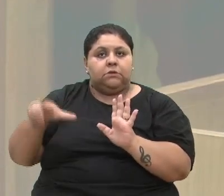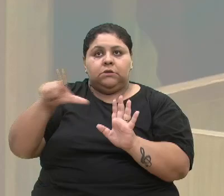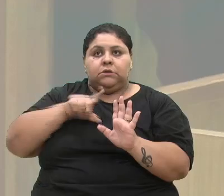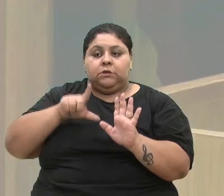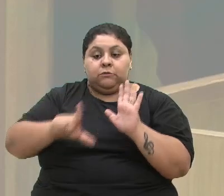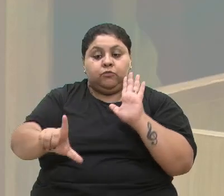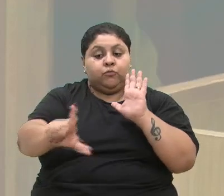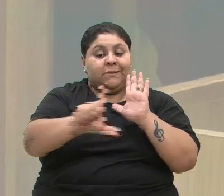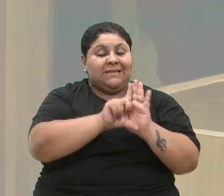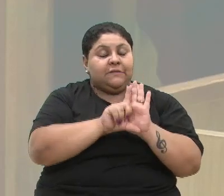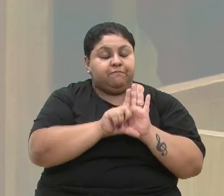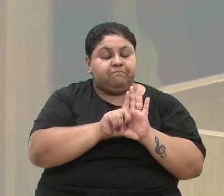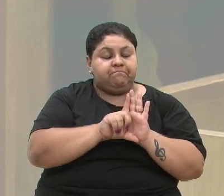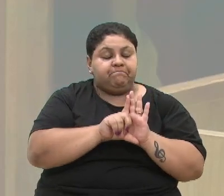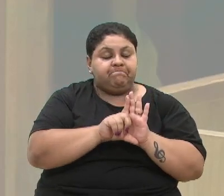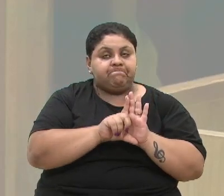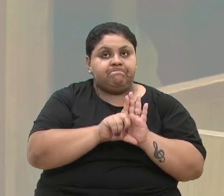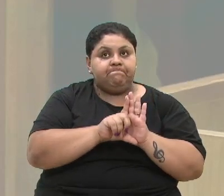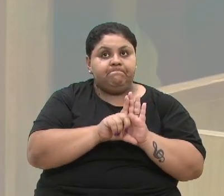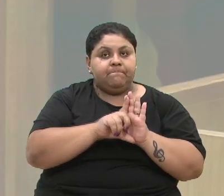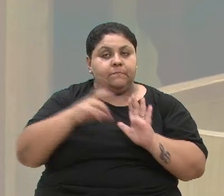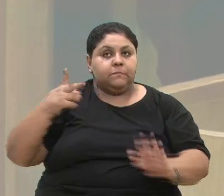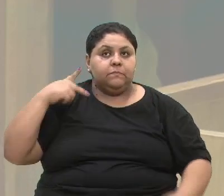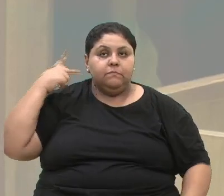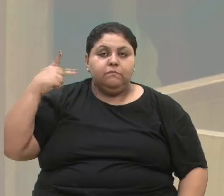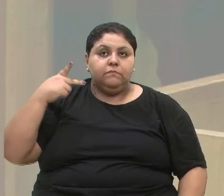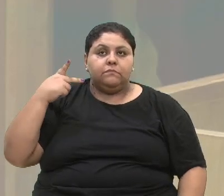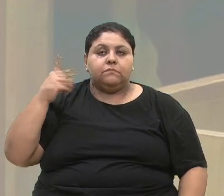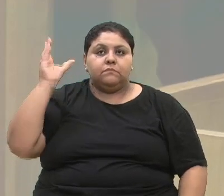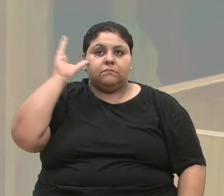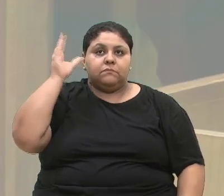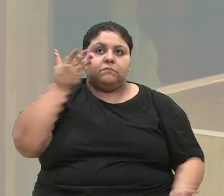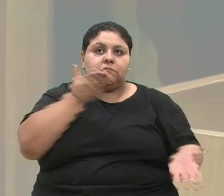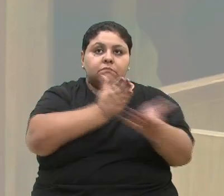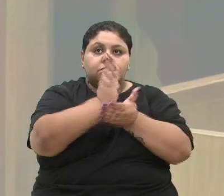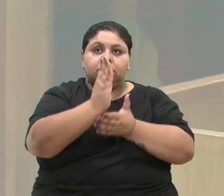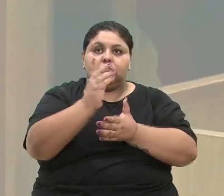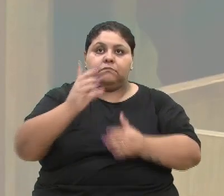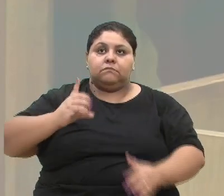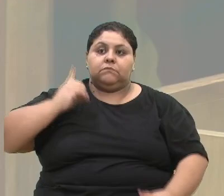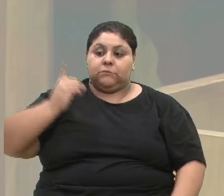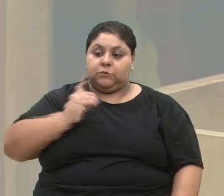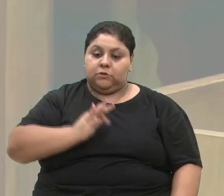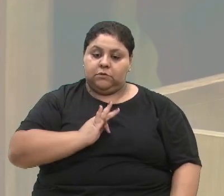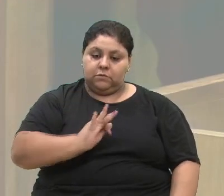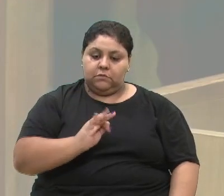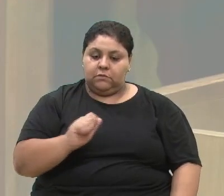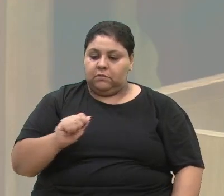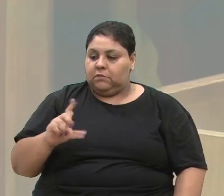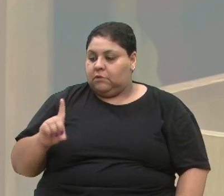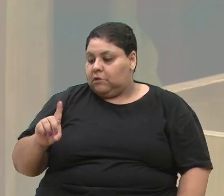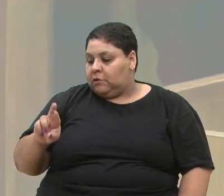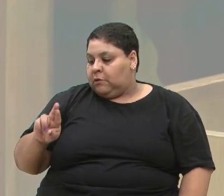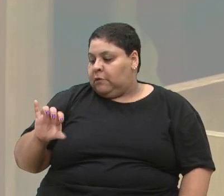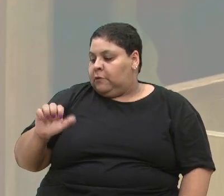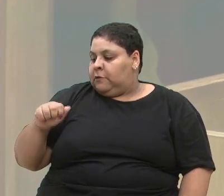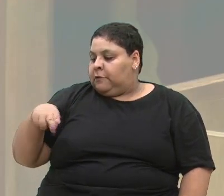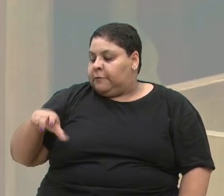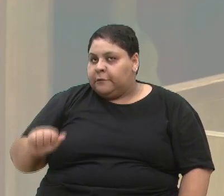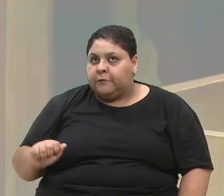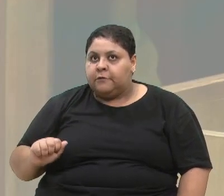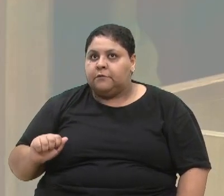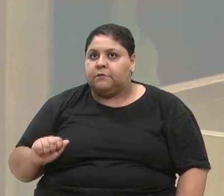lei, vereador Cadori, aprovada pela nossa deputada federal, Adriana Ventura, ela é